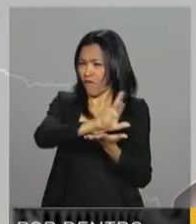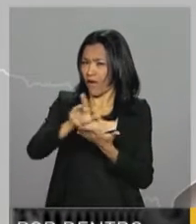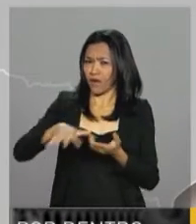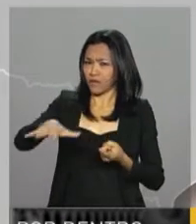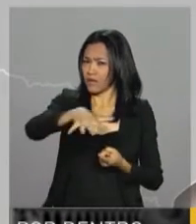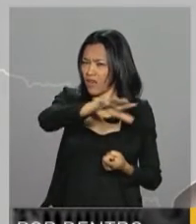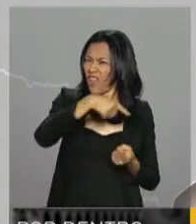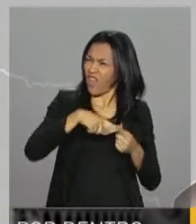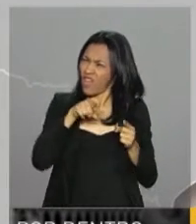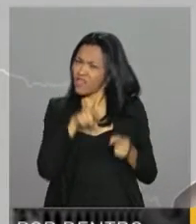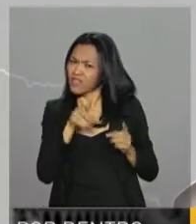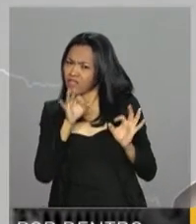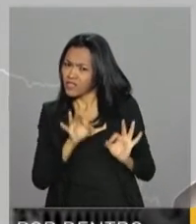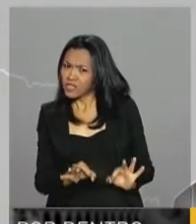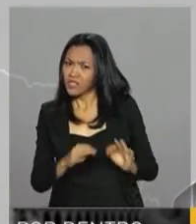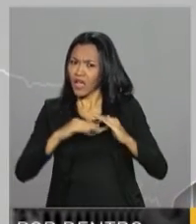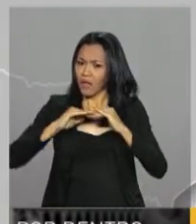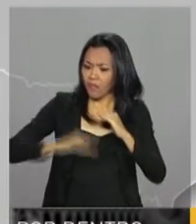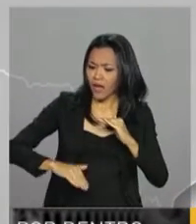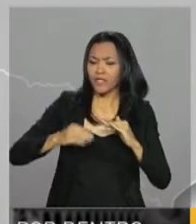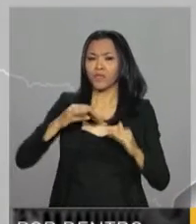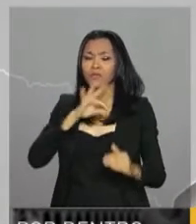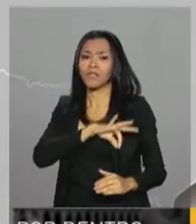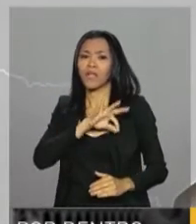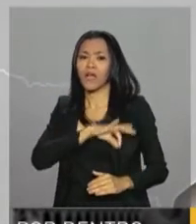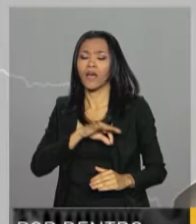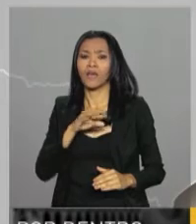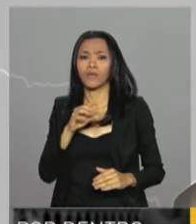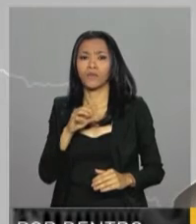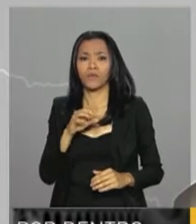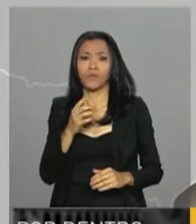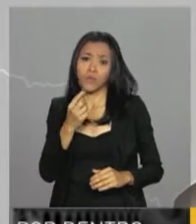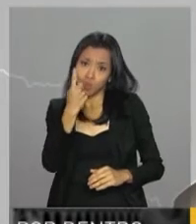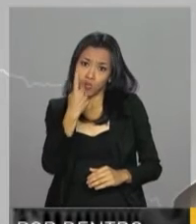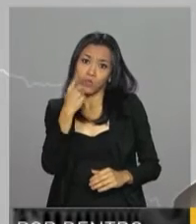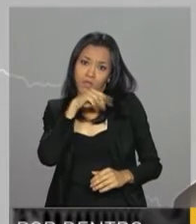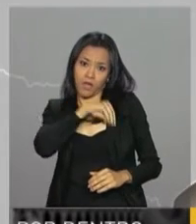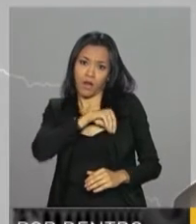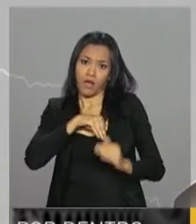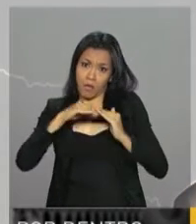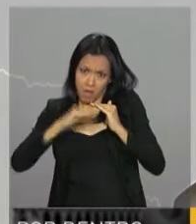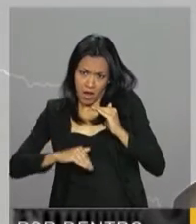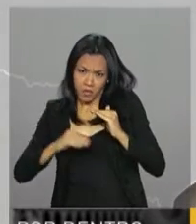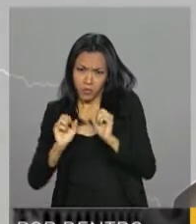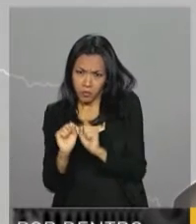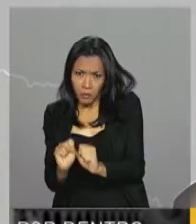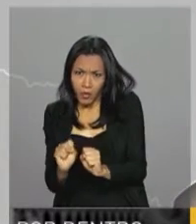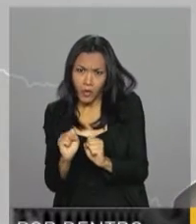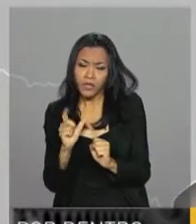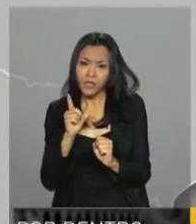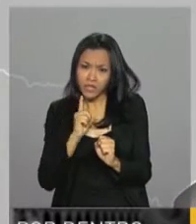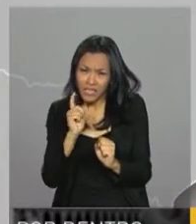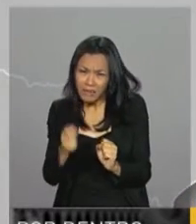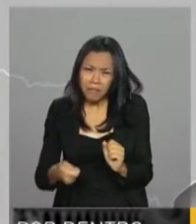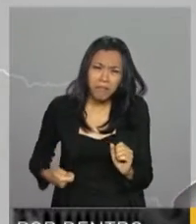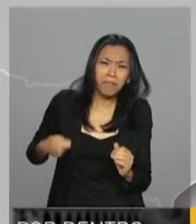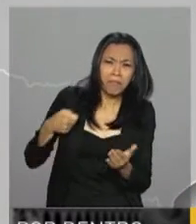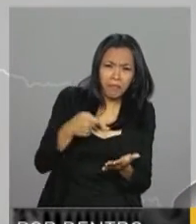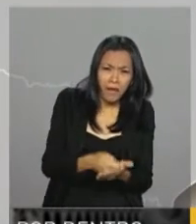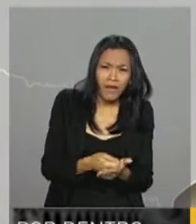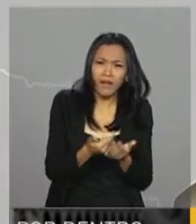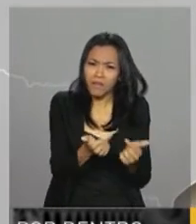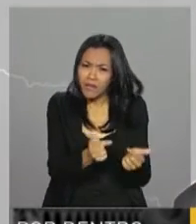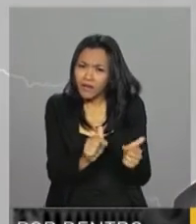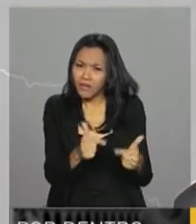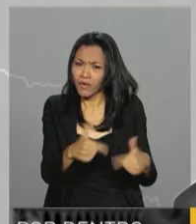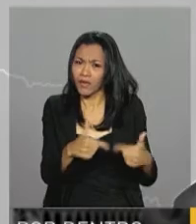quem ganha abaixo do menu no quem ganha abaixo do salário mínimo poderá mesmo ter que pagar para trabalhar com